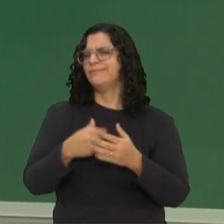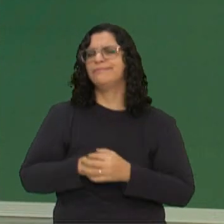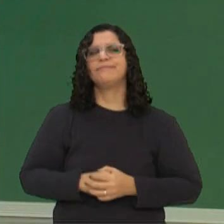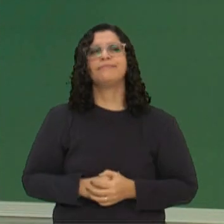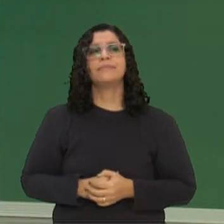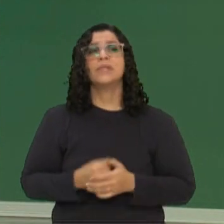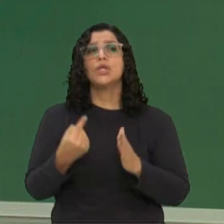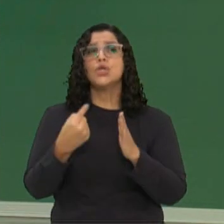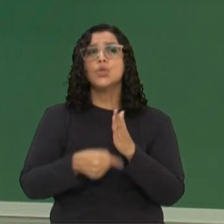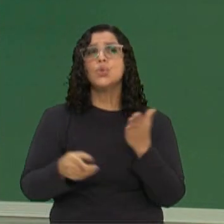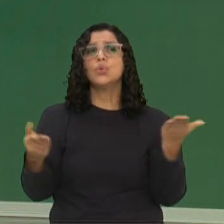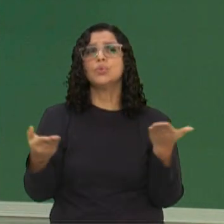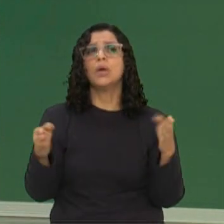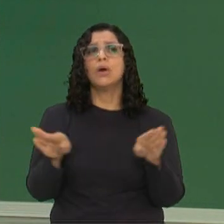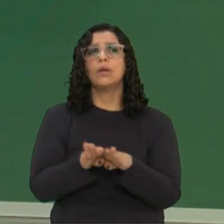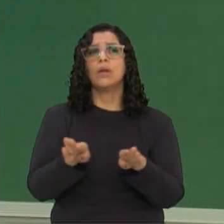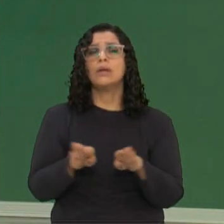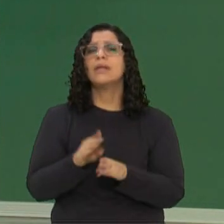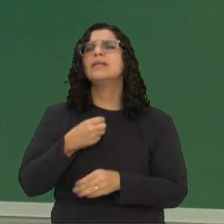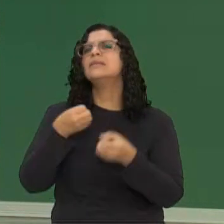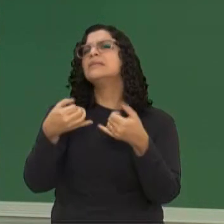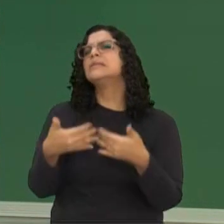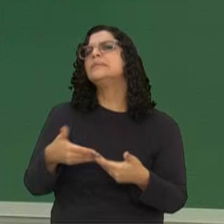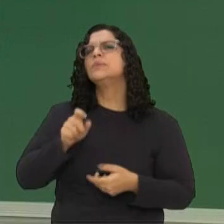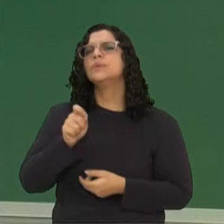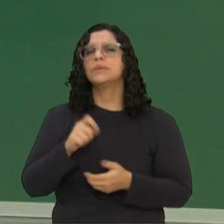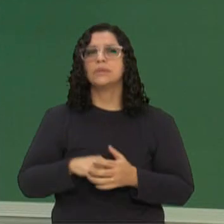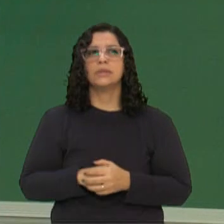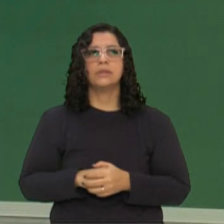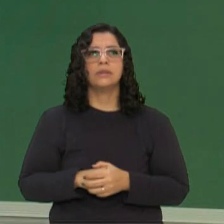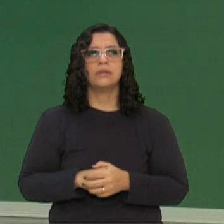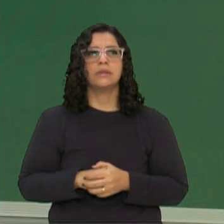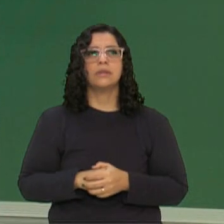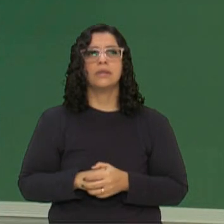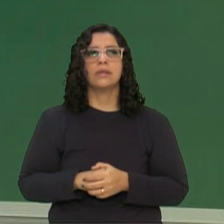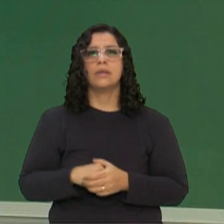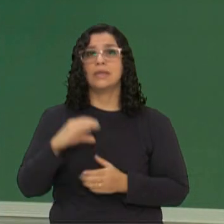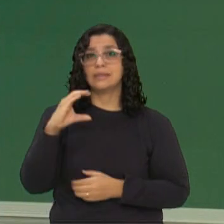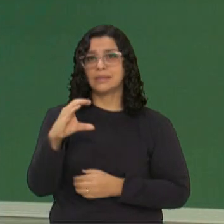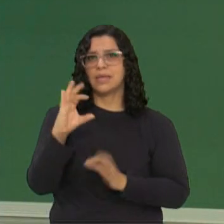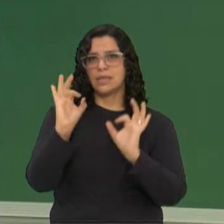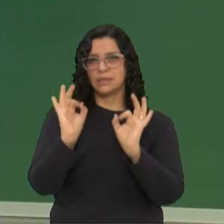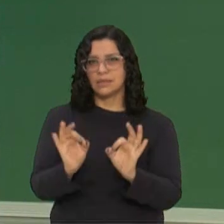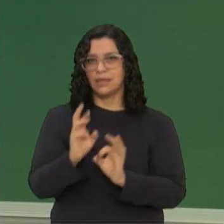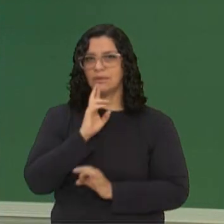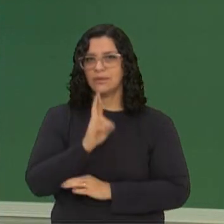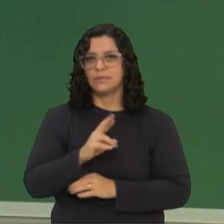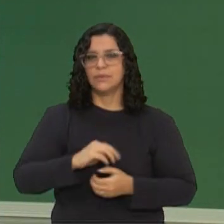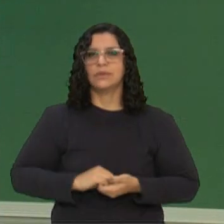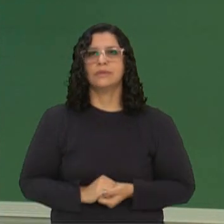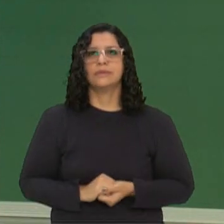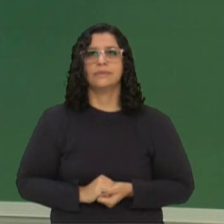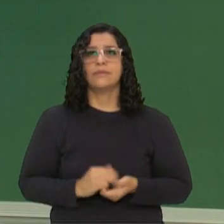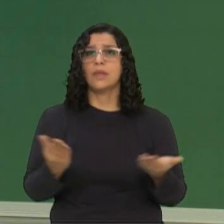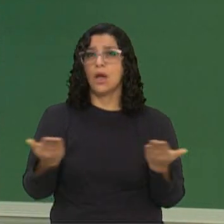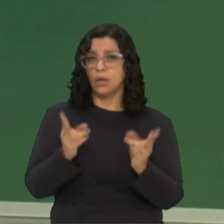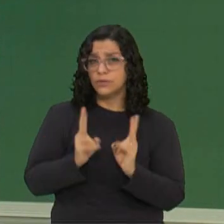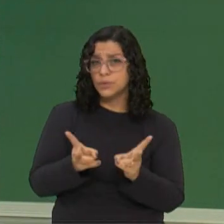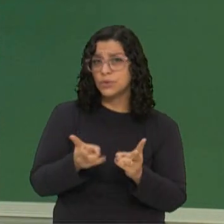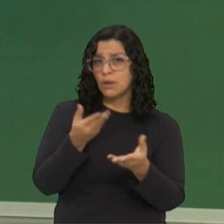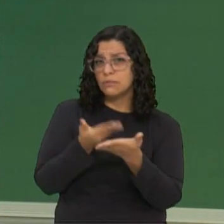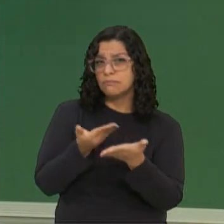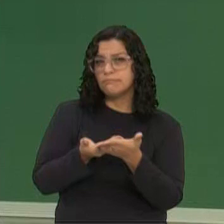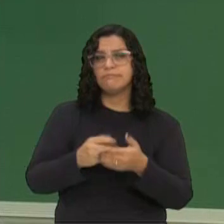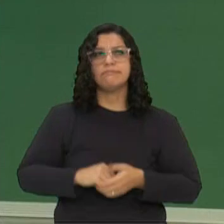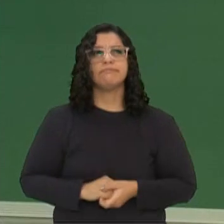O último aqui também é Michael C. Morley. Então, a letra C, a resposta certa. Vamos passar para frente aqui,